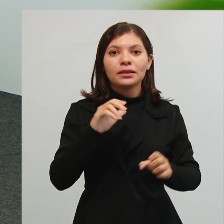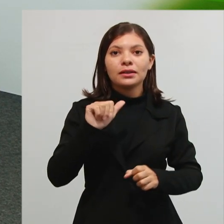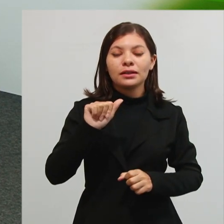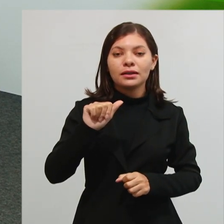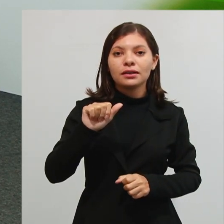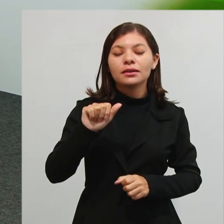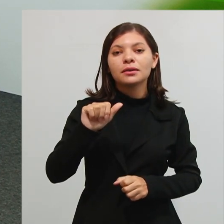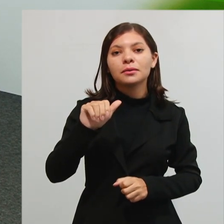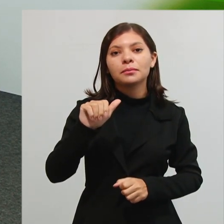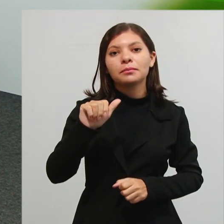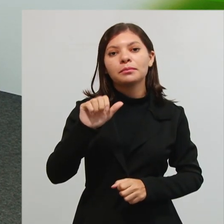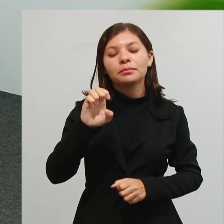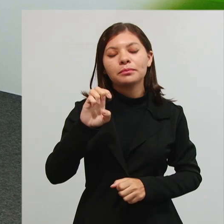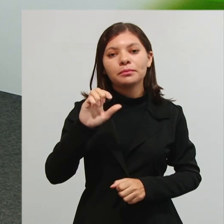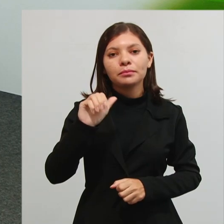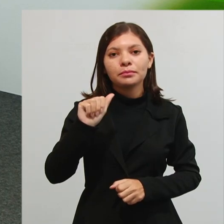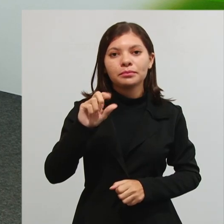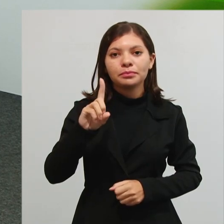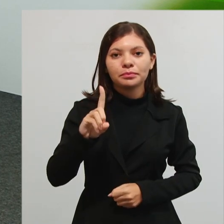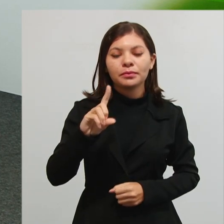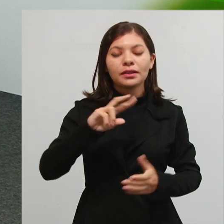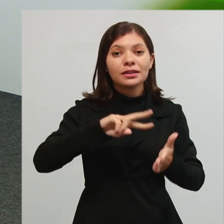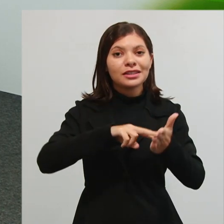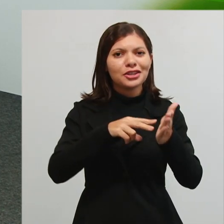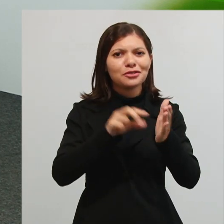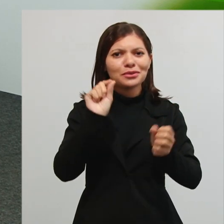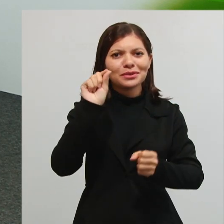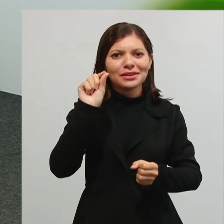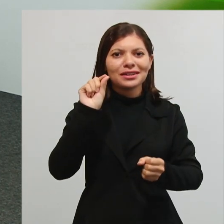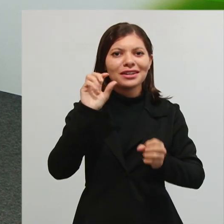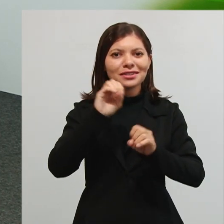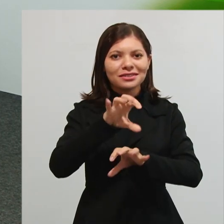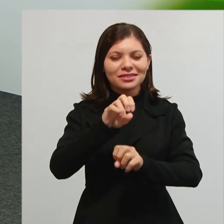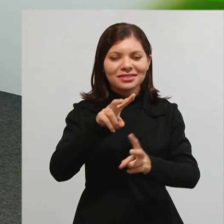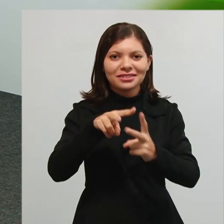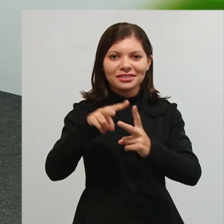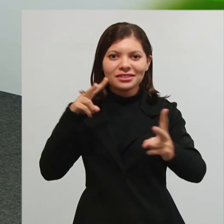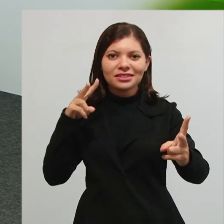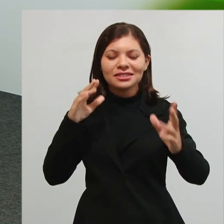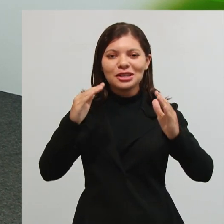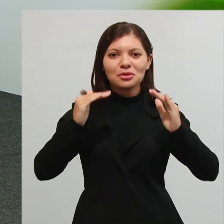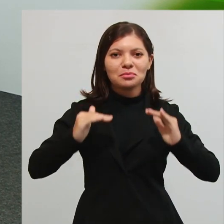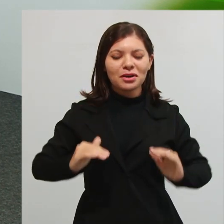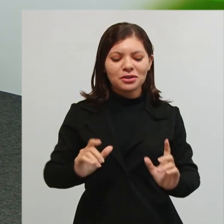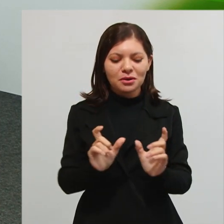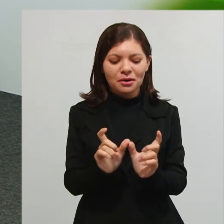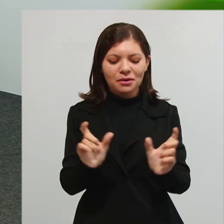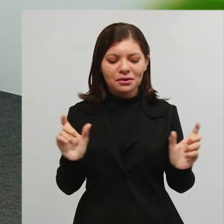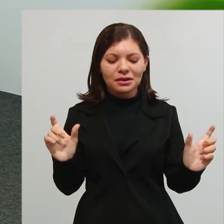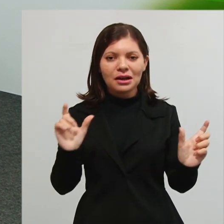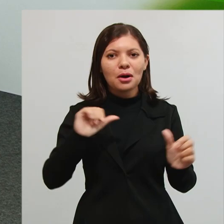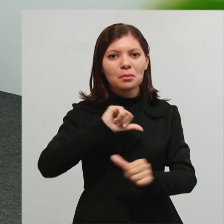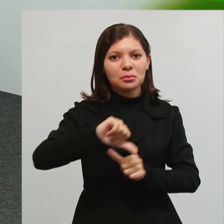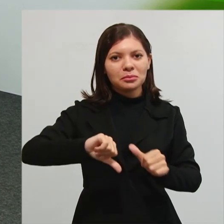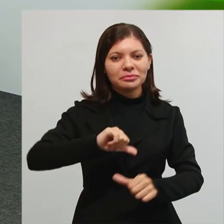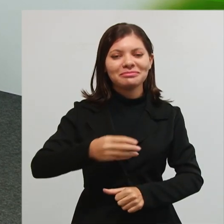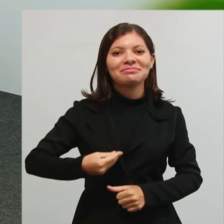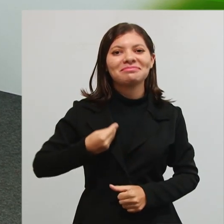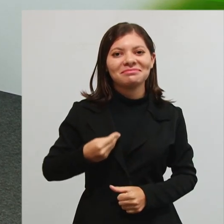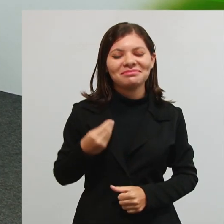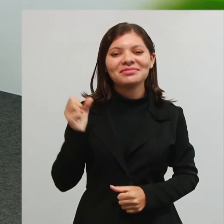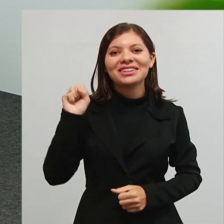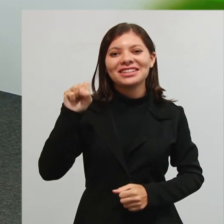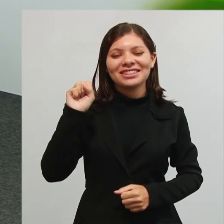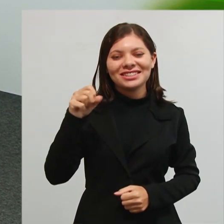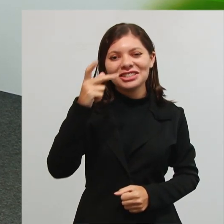EAD que significa educação a distância e logo abaixo nós temos a frase mudando realidades e é isso